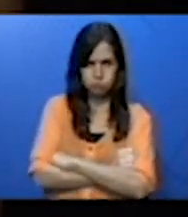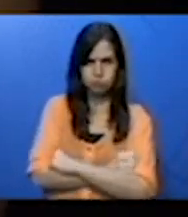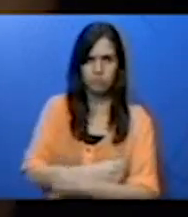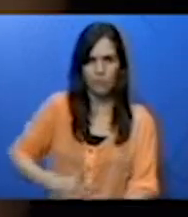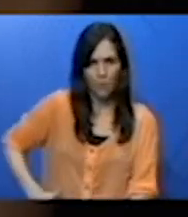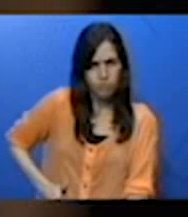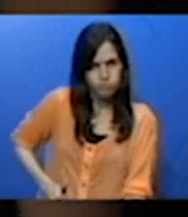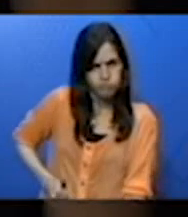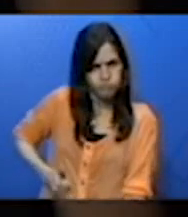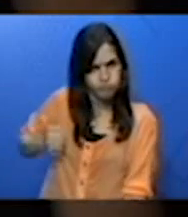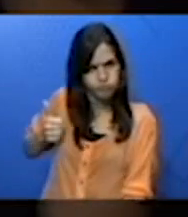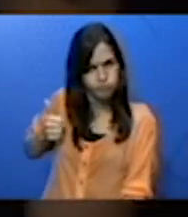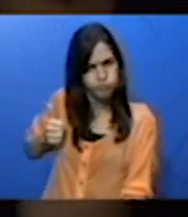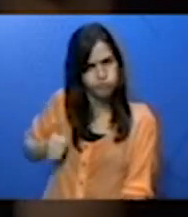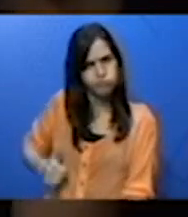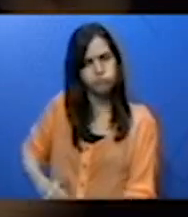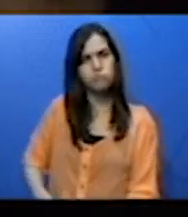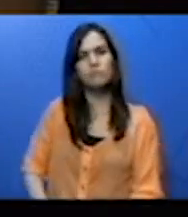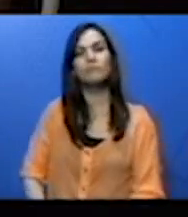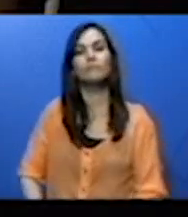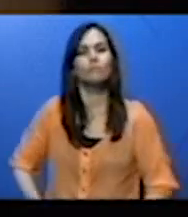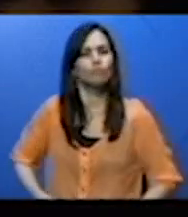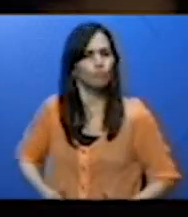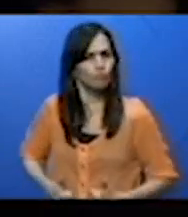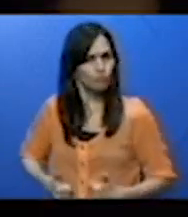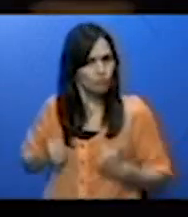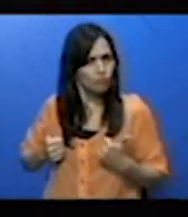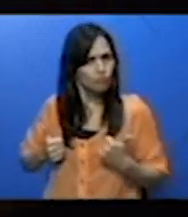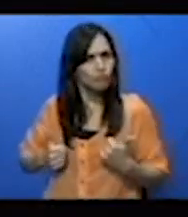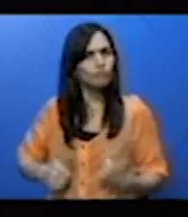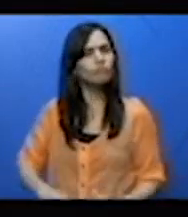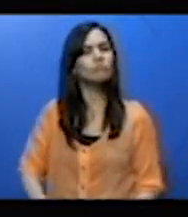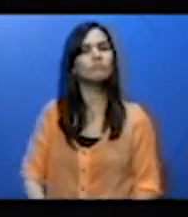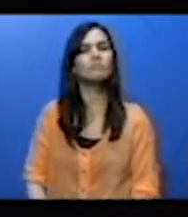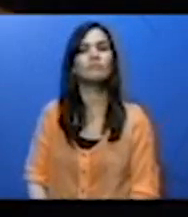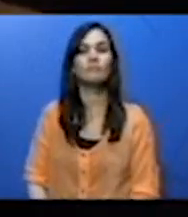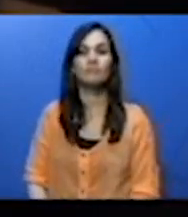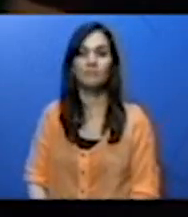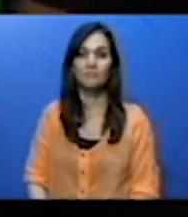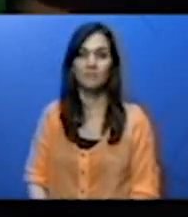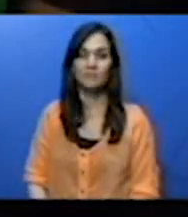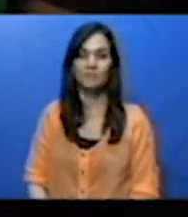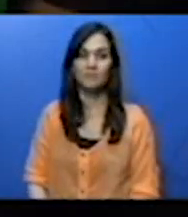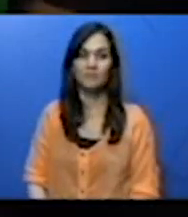presunçosa, arrogante, renitente.